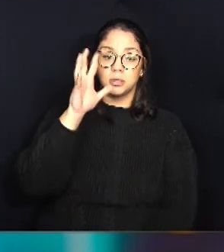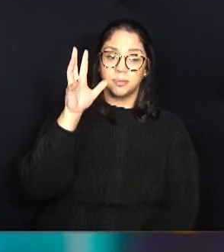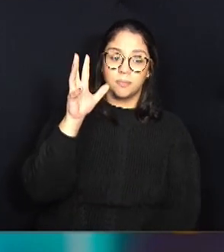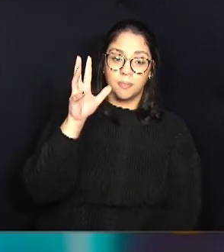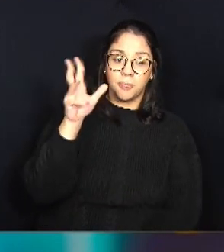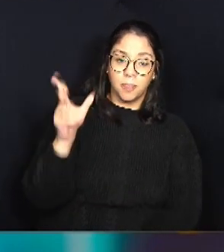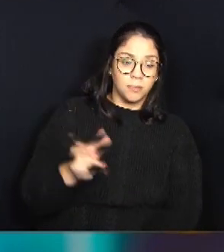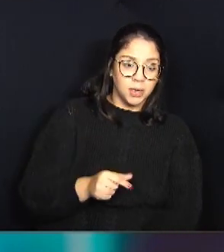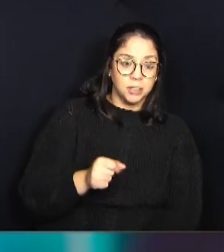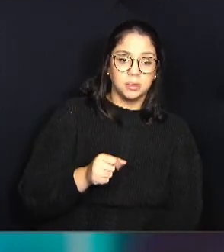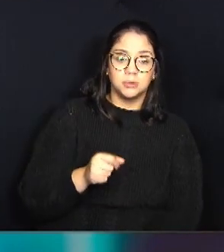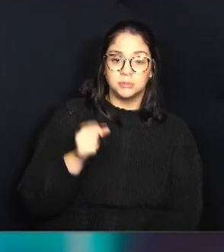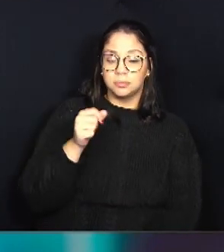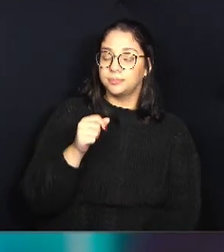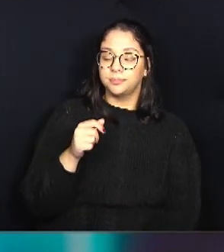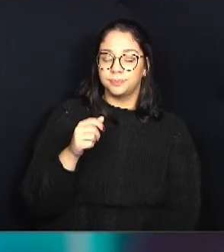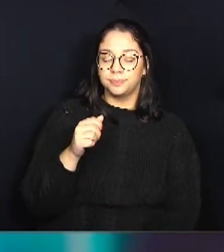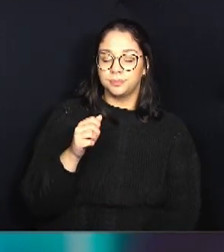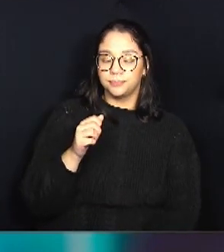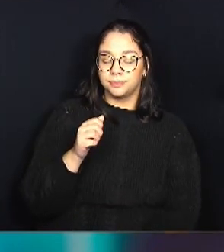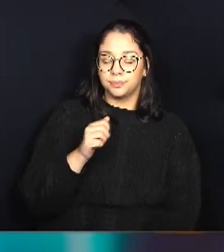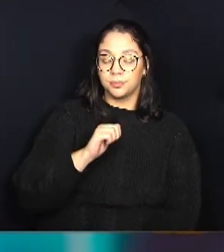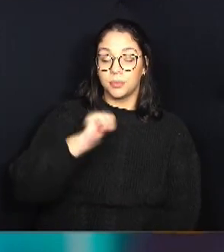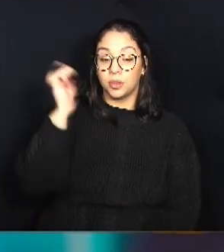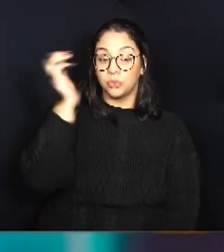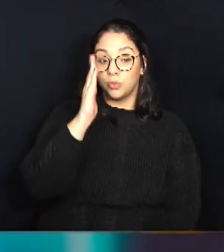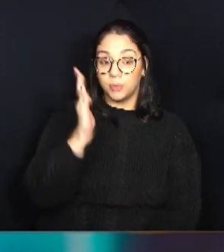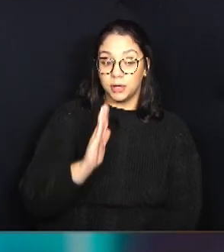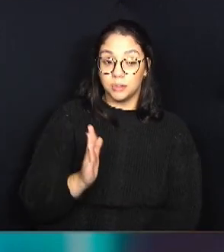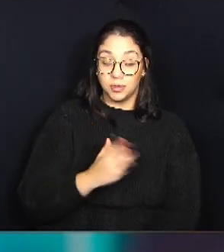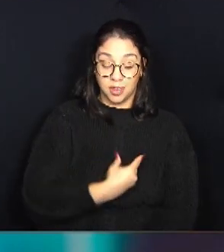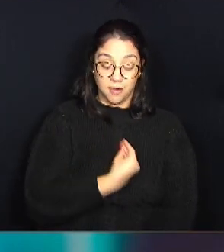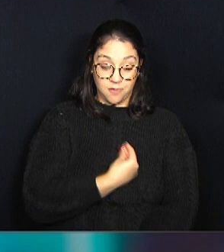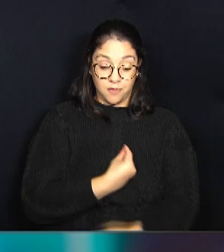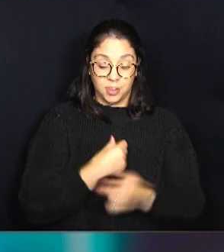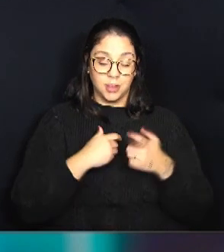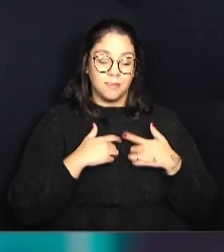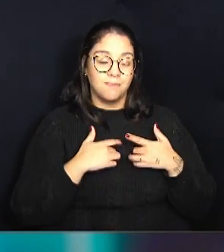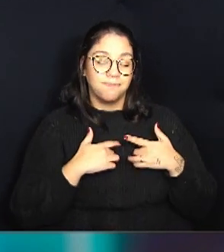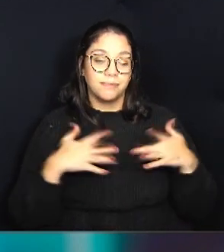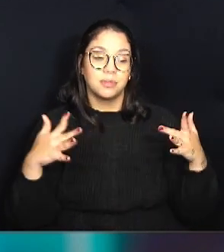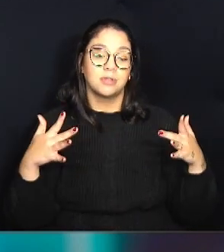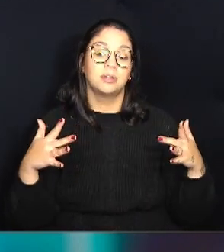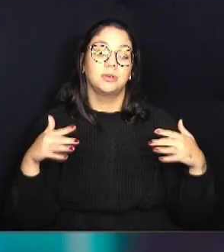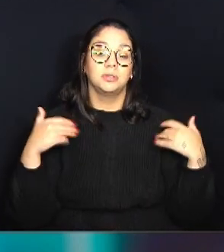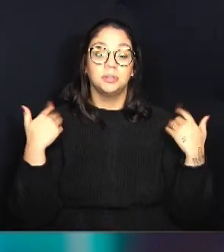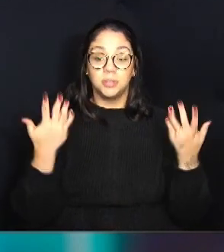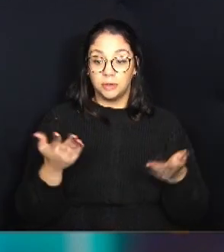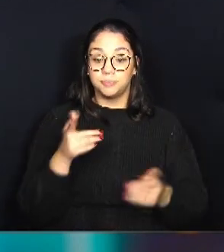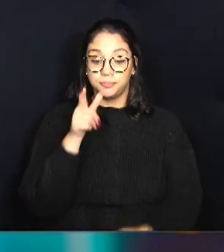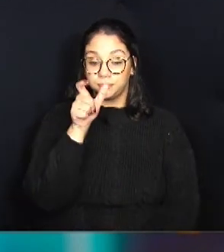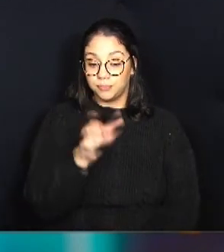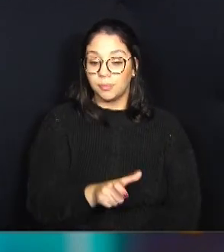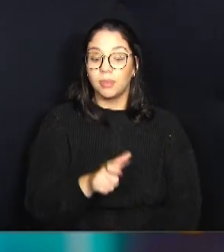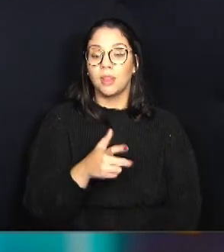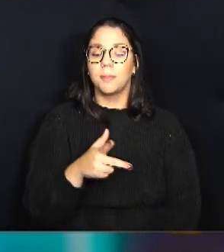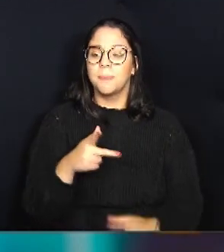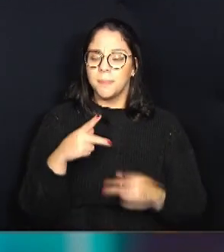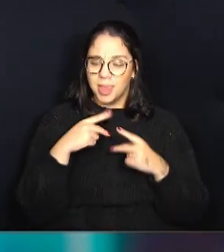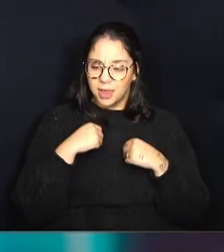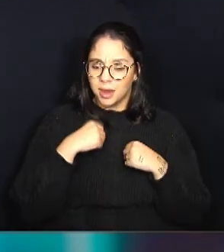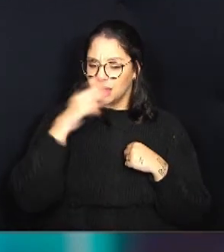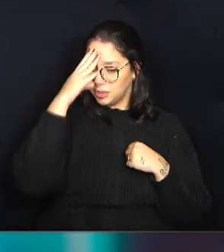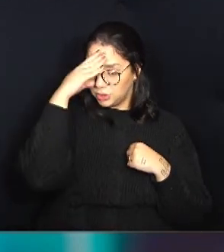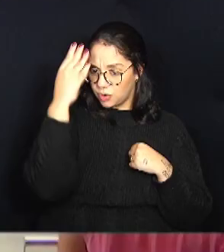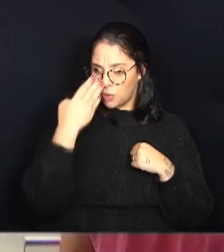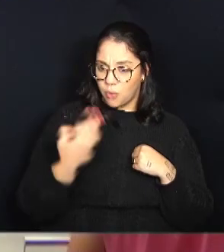mundo inteiro, mas que morreu por isso. Ele deu a vida por isso. Então, é alguém que a gente merece honrar para